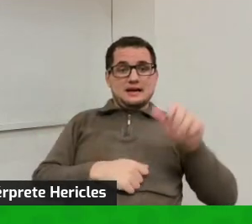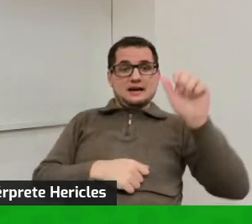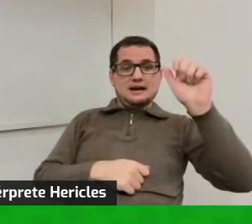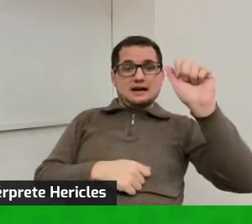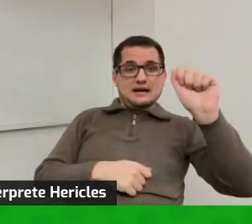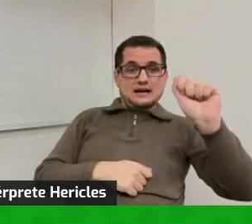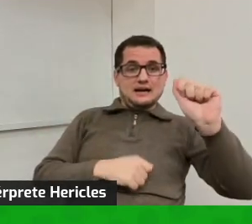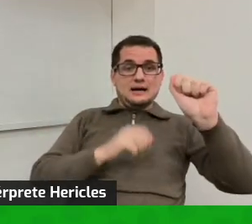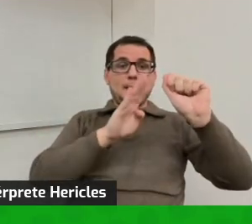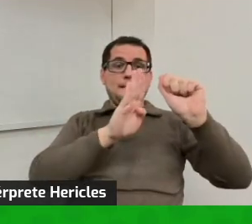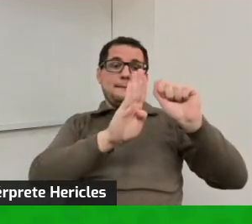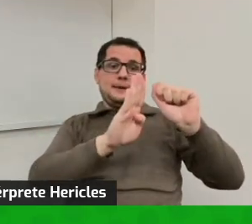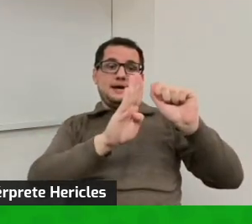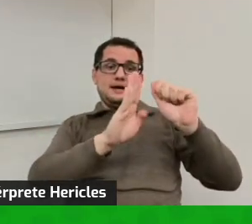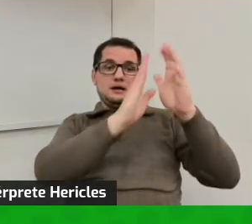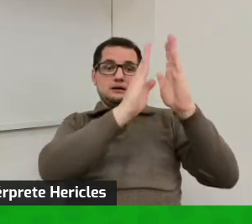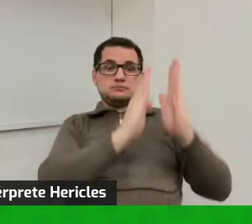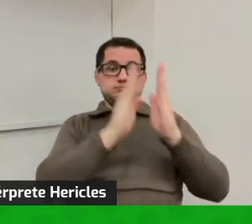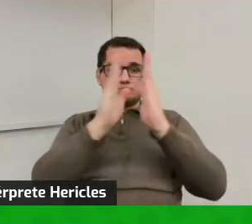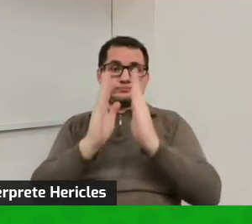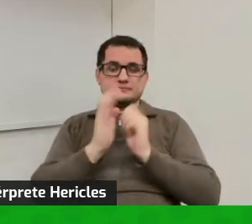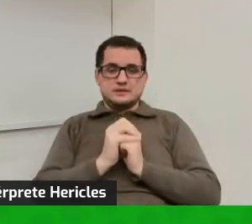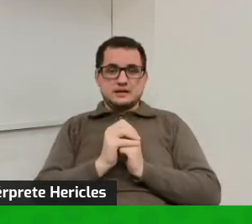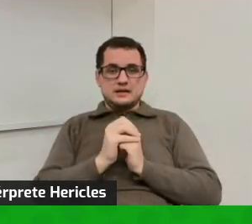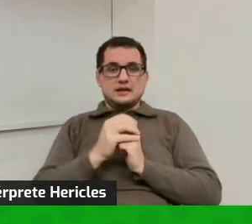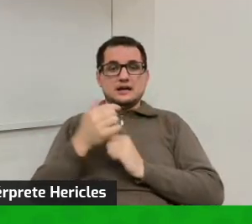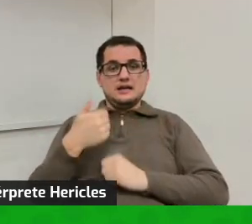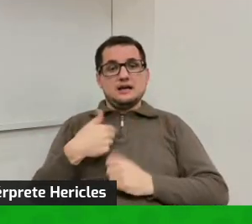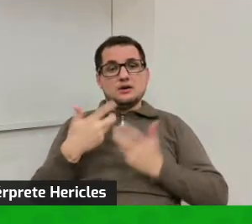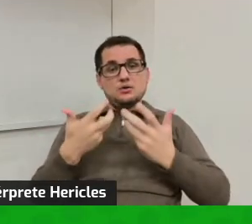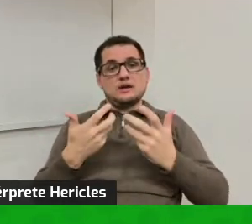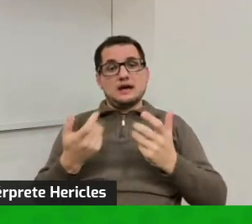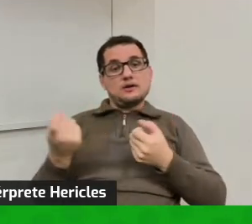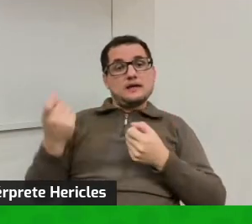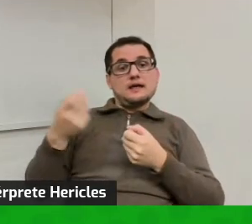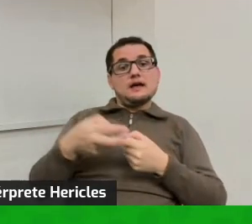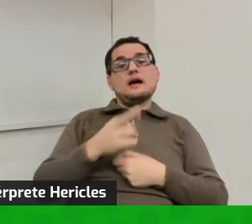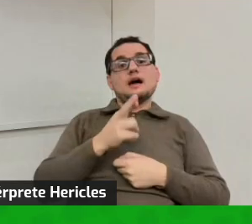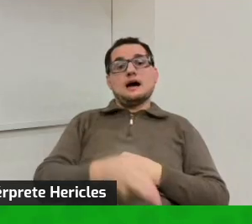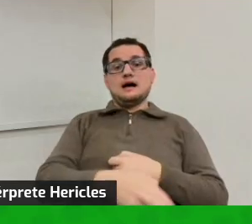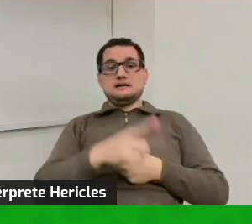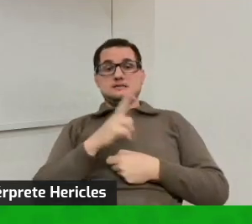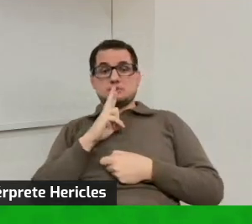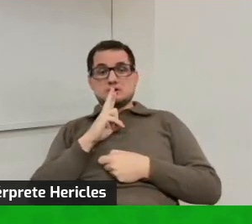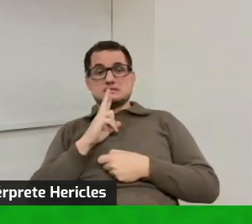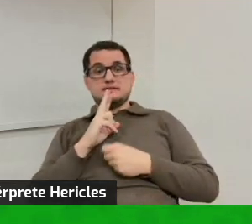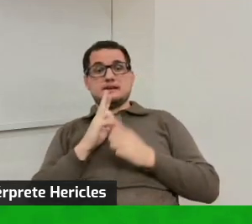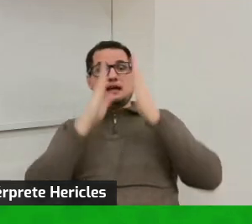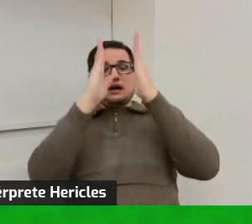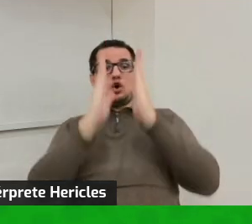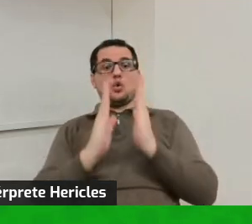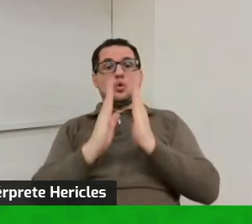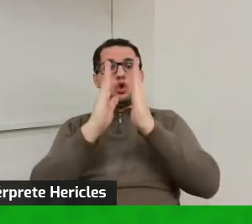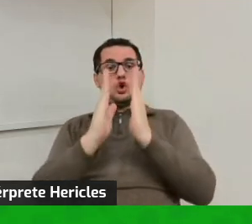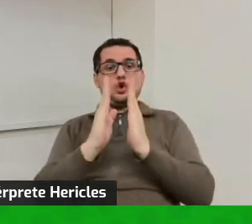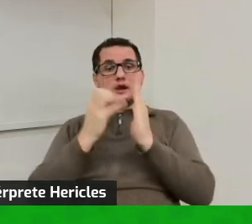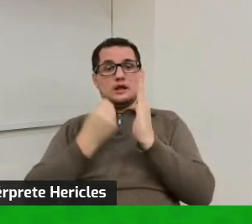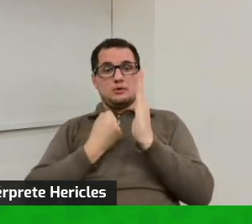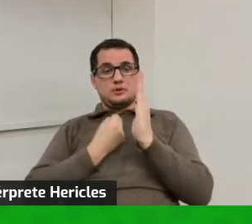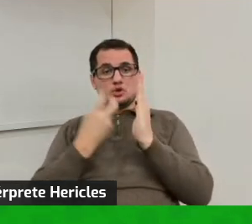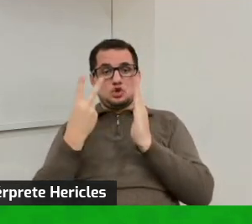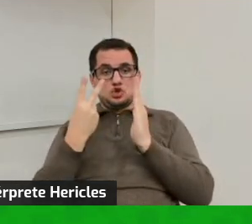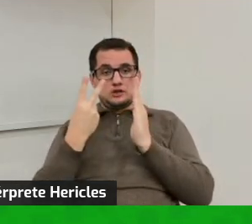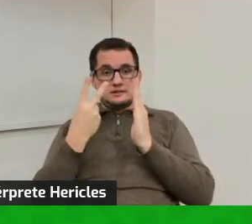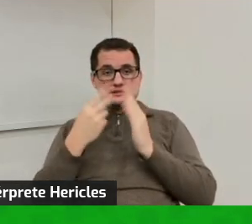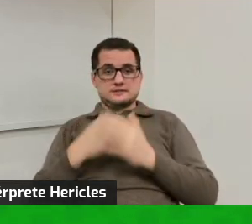nosso índice de coluna é a nossa coluna 2, que é a segunda coluna, que é o valor. E